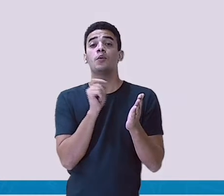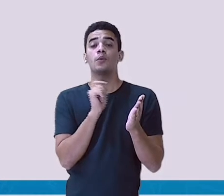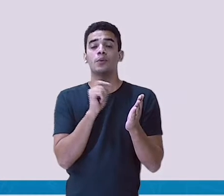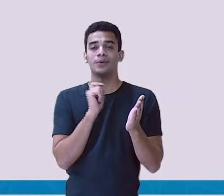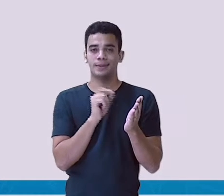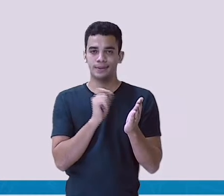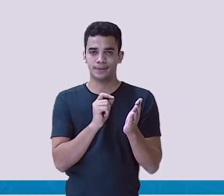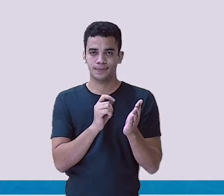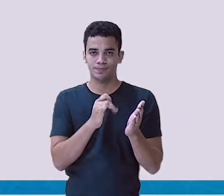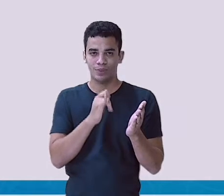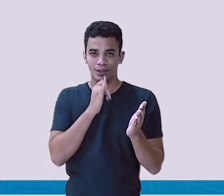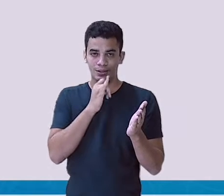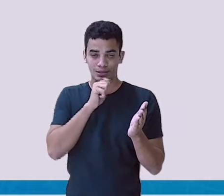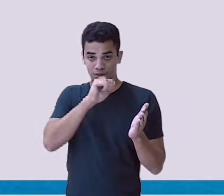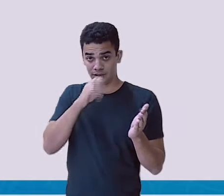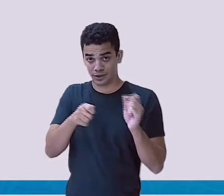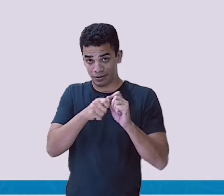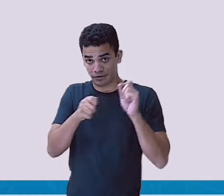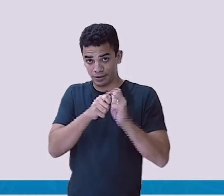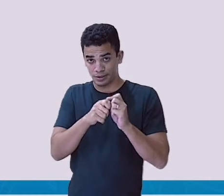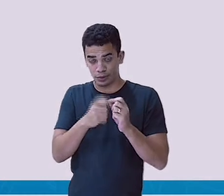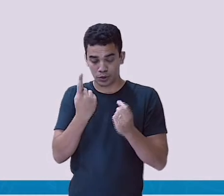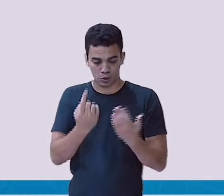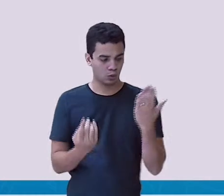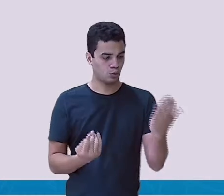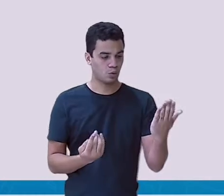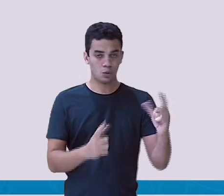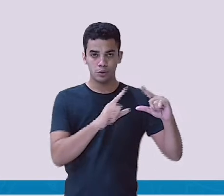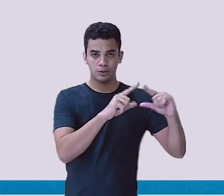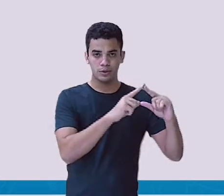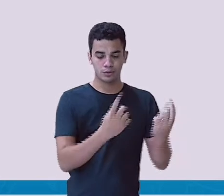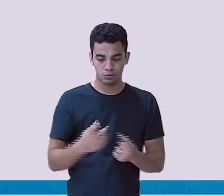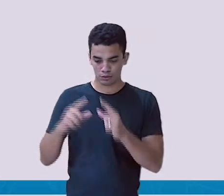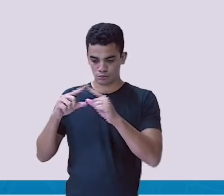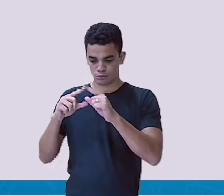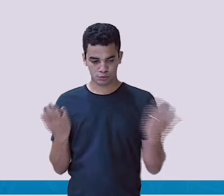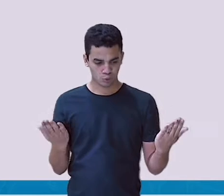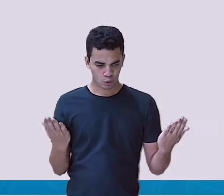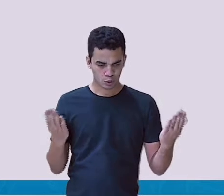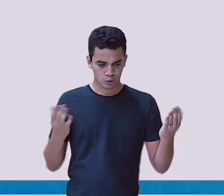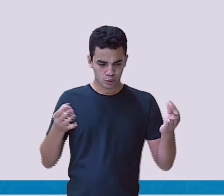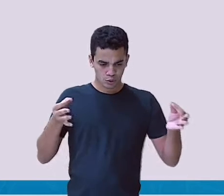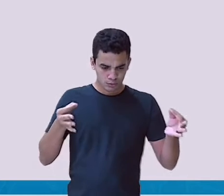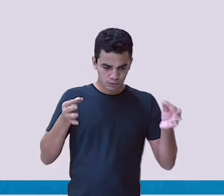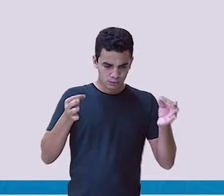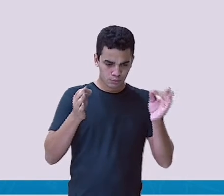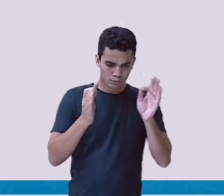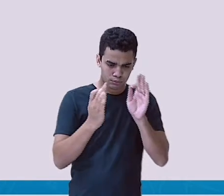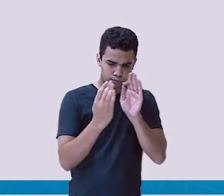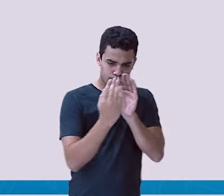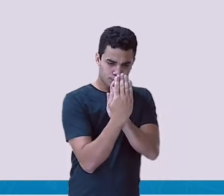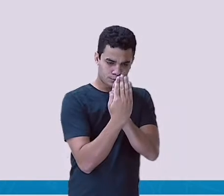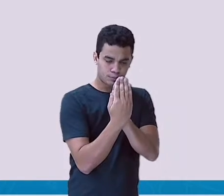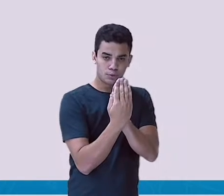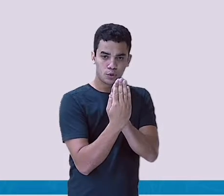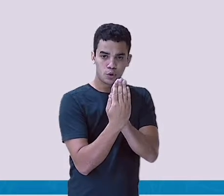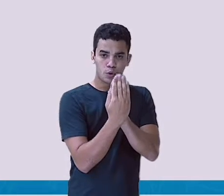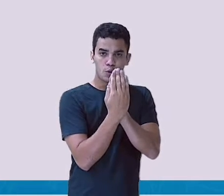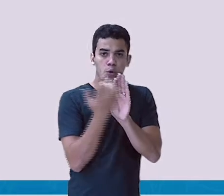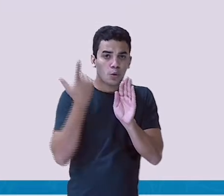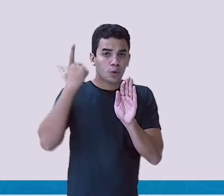outra, coincidem totalmente. Veja só, eu tenho aqui dois